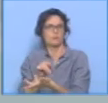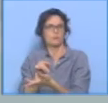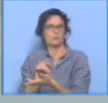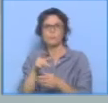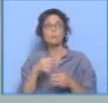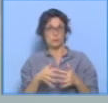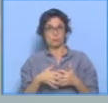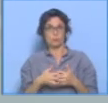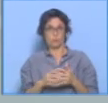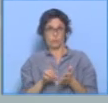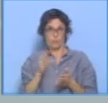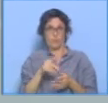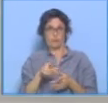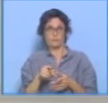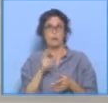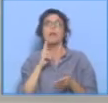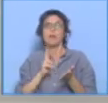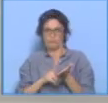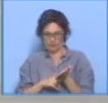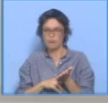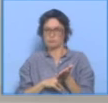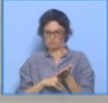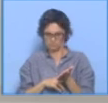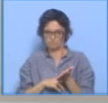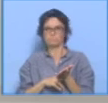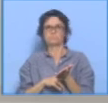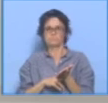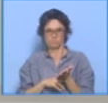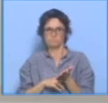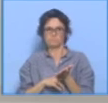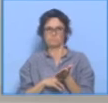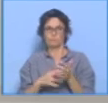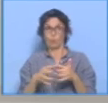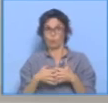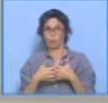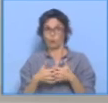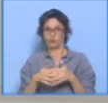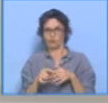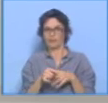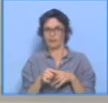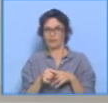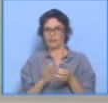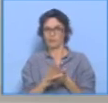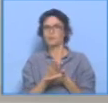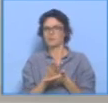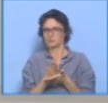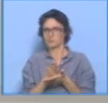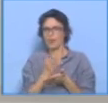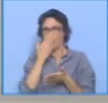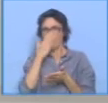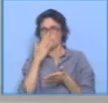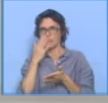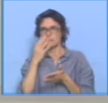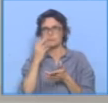é? Ainda uma dúvida. É uma dúvida. Realmente, pelo menos, é uma dúvida que parece